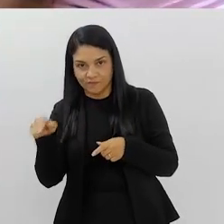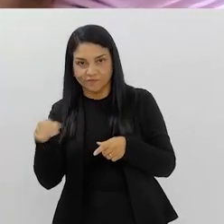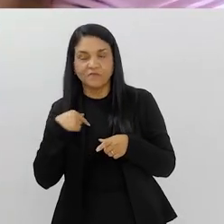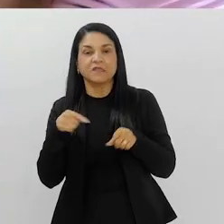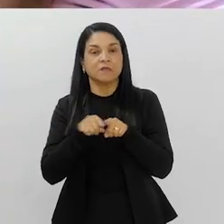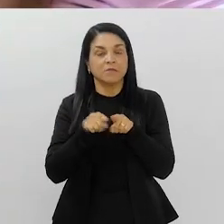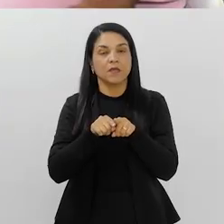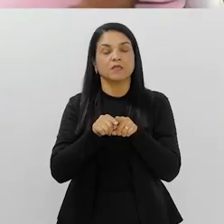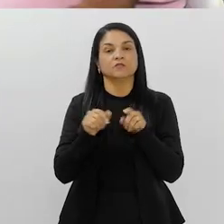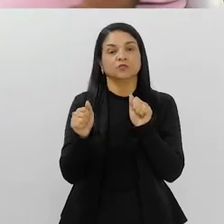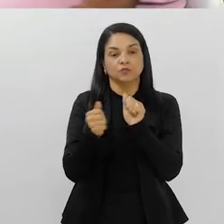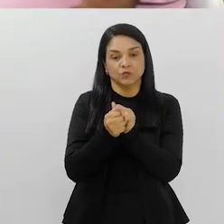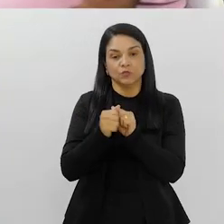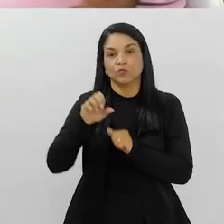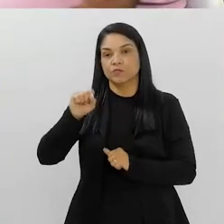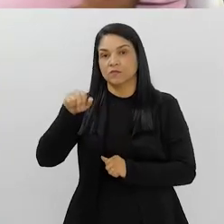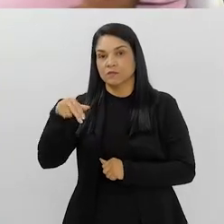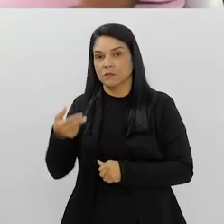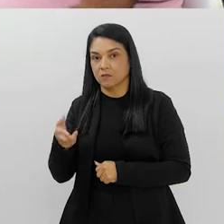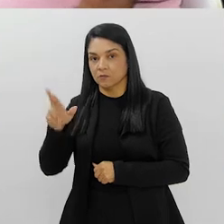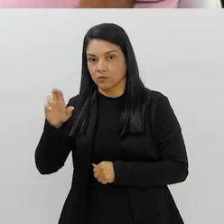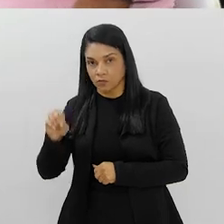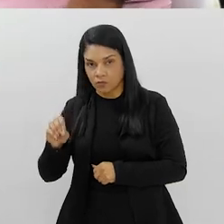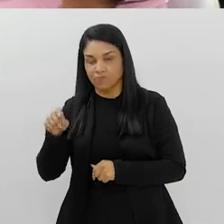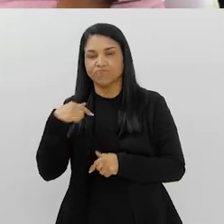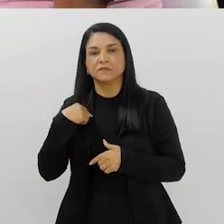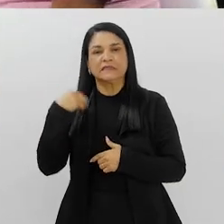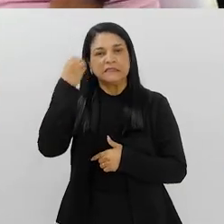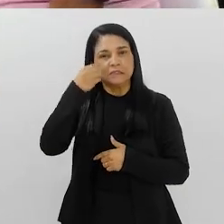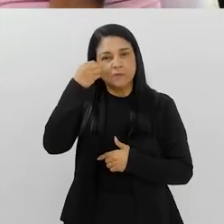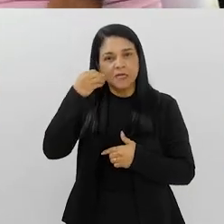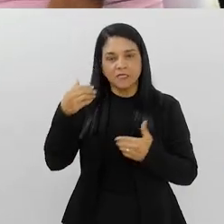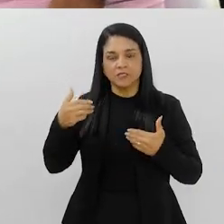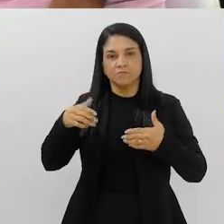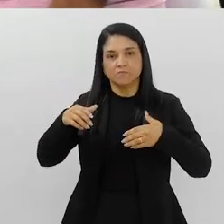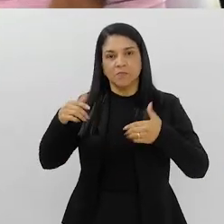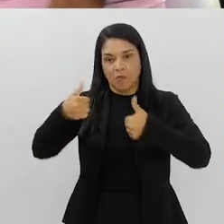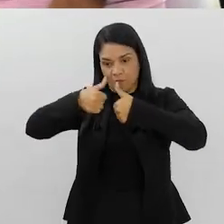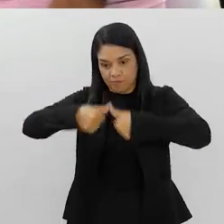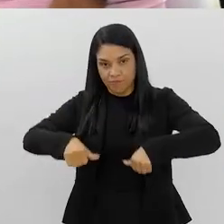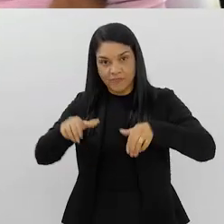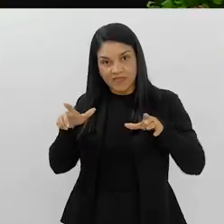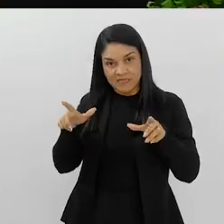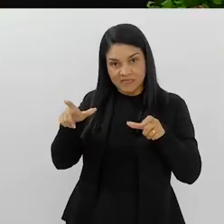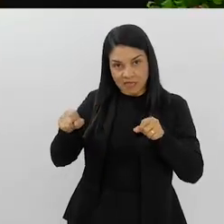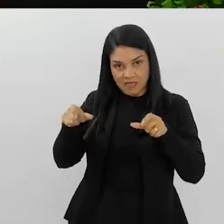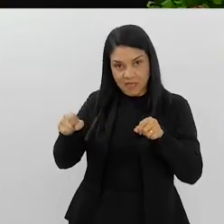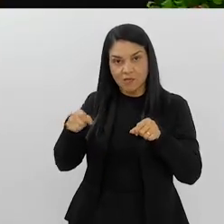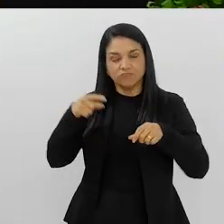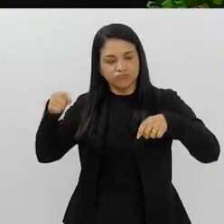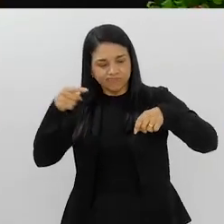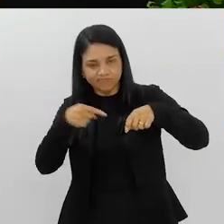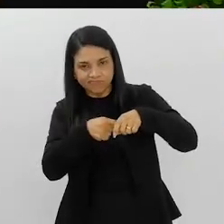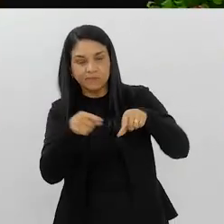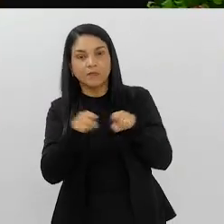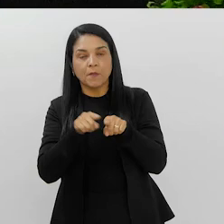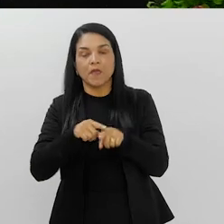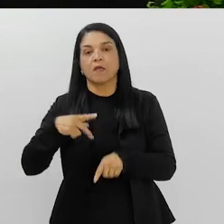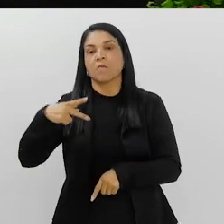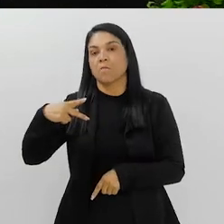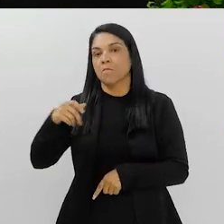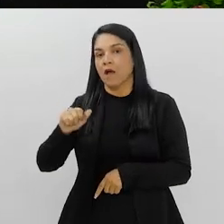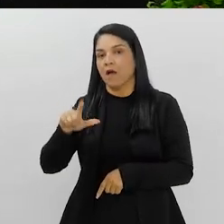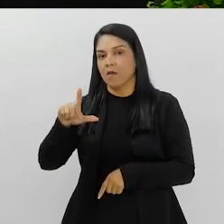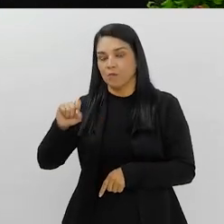Sandro Silva, que eu posso destacar também, o zagueiro experiente, que marcou o gol que definiu essa partida, e também do artilheiro do campeonato,